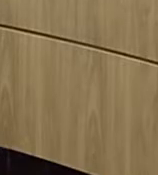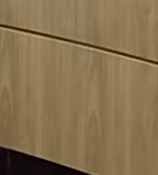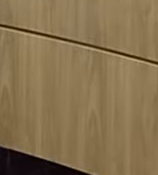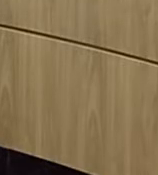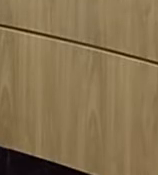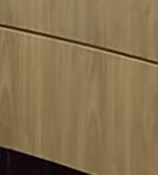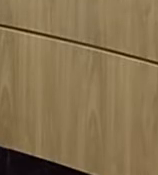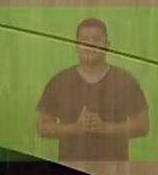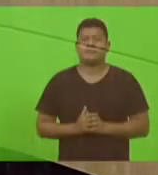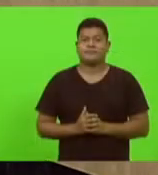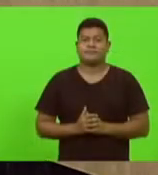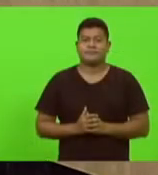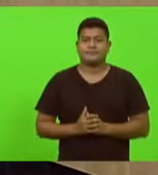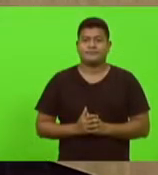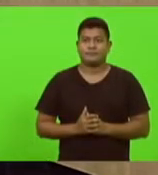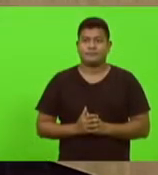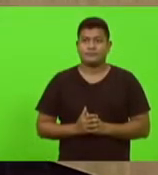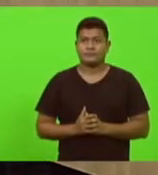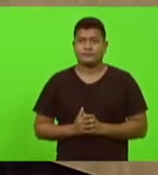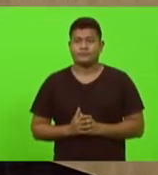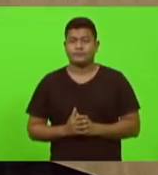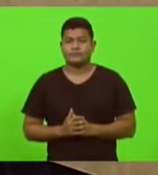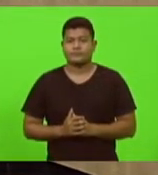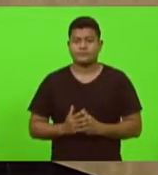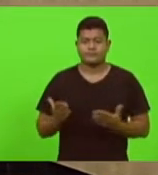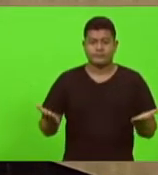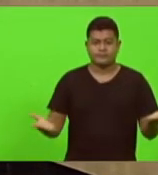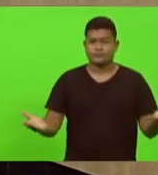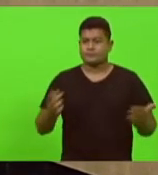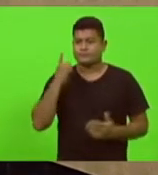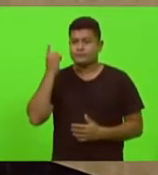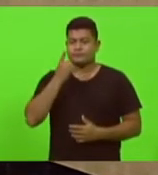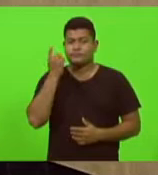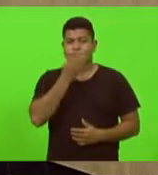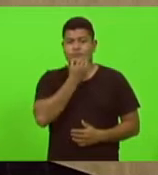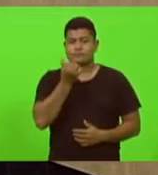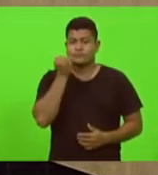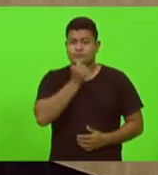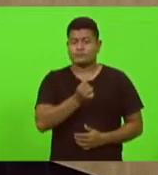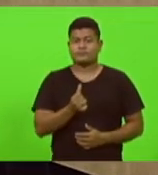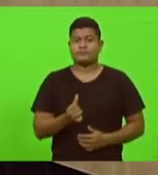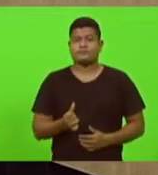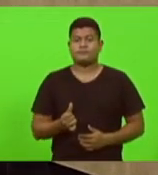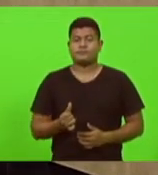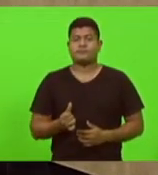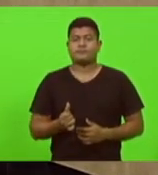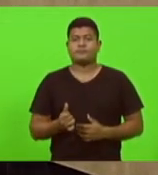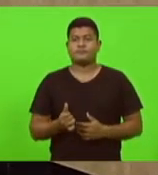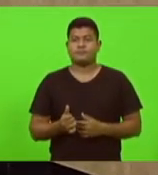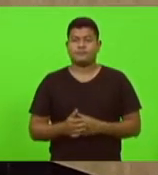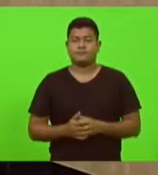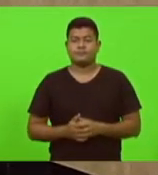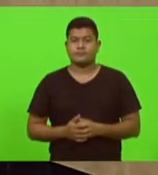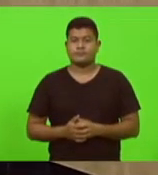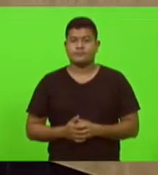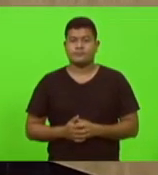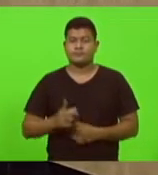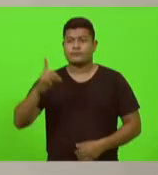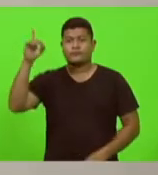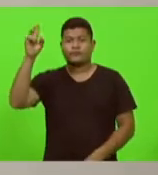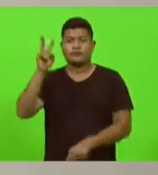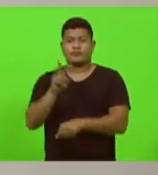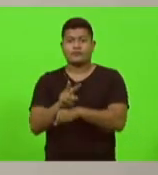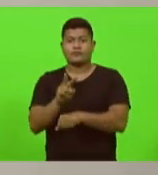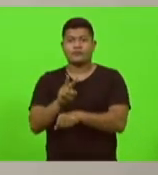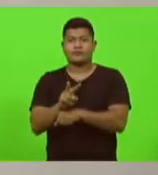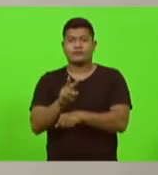Senhoras deputados, senhoras deputadas, sob a proteção de